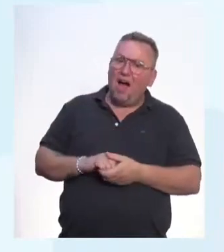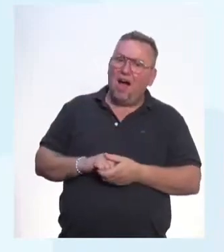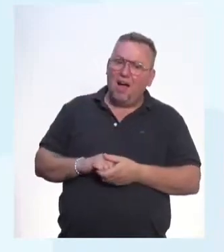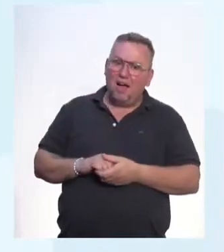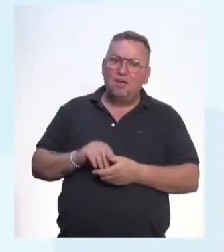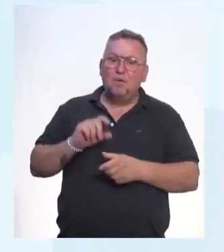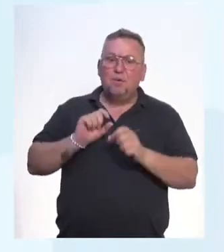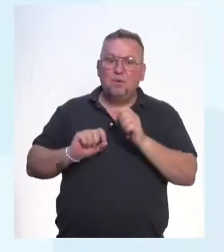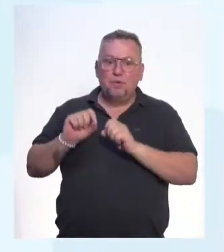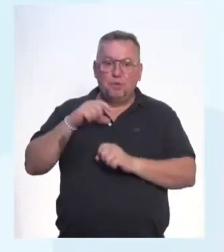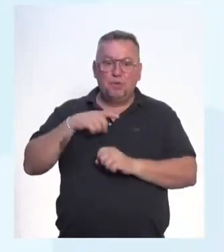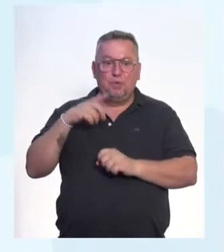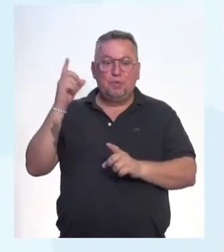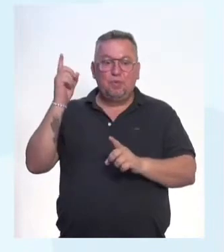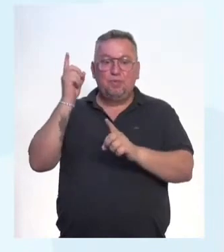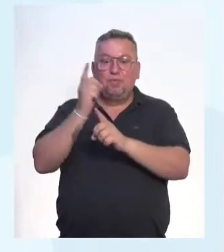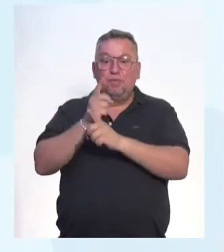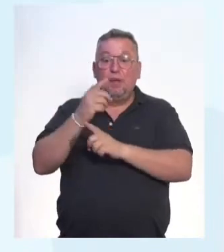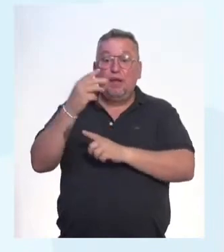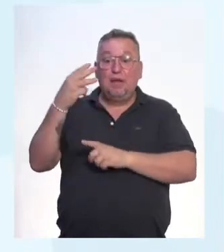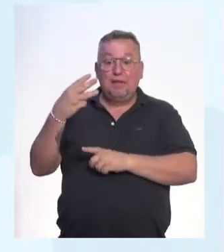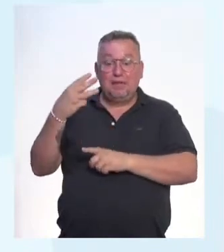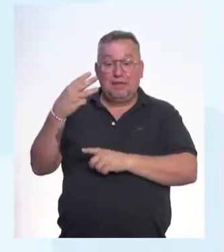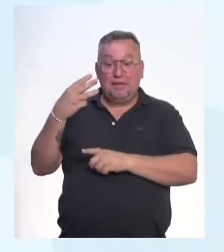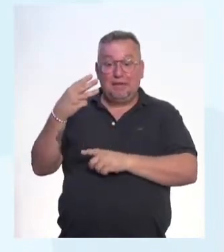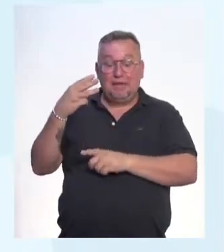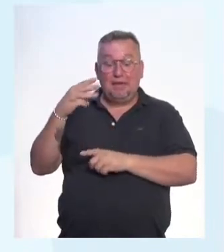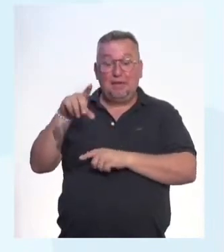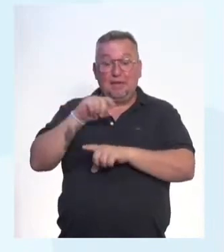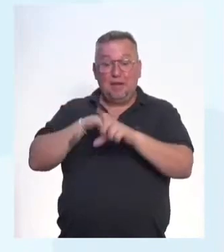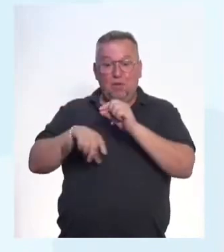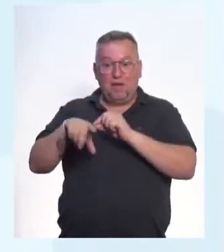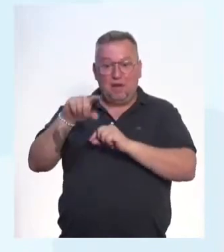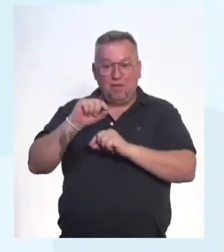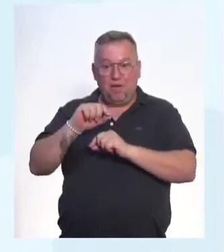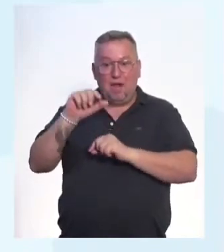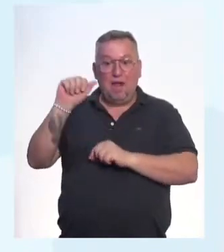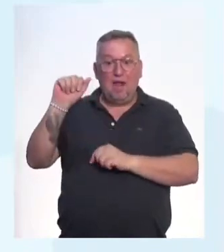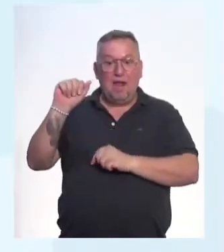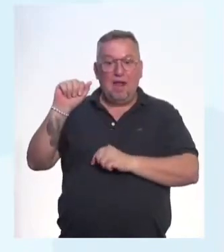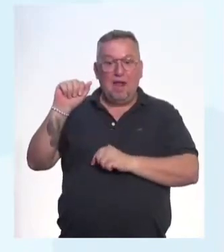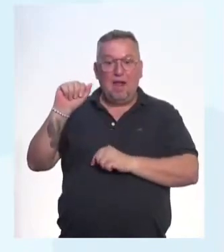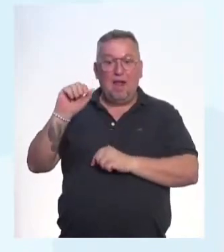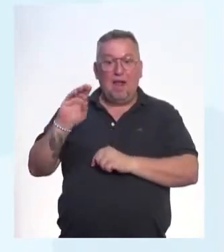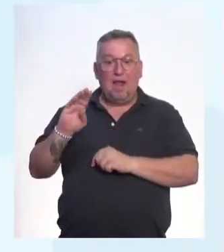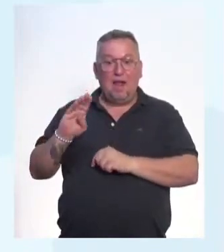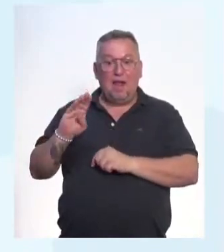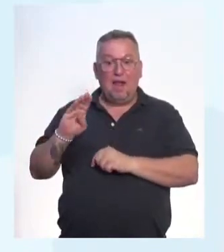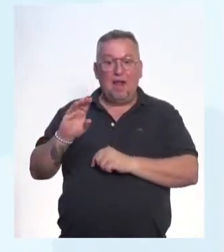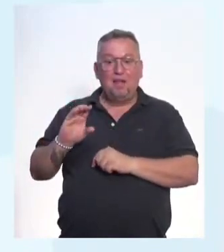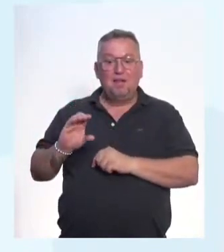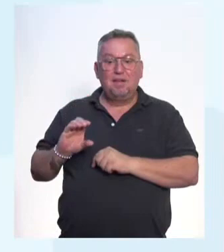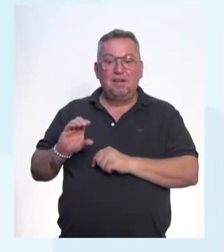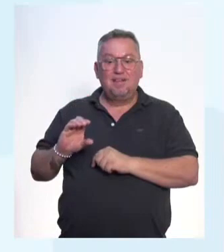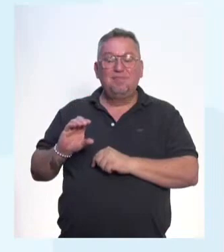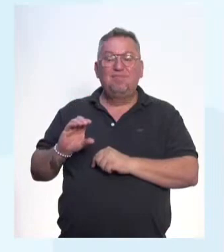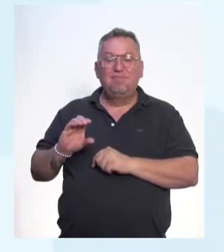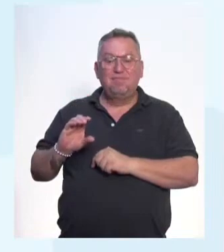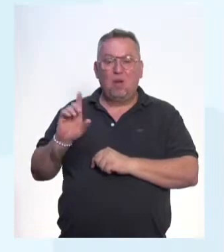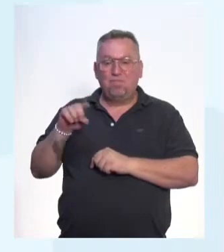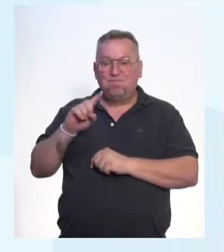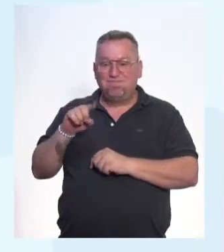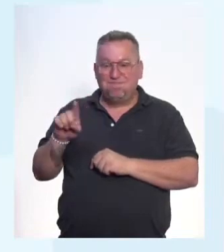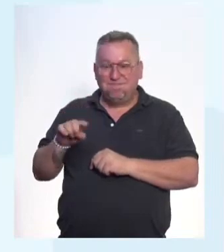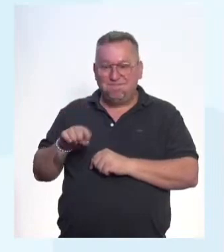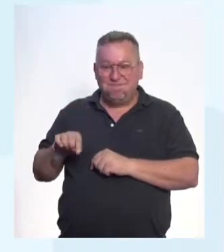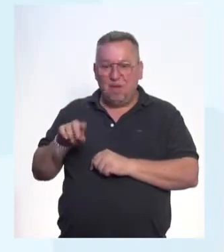com isso eu já eliminei 3 alternativas, a A, a B e a C. Vamos,